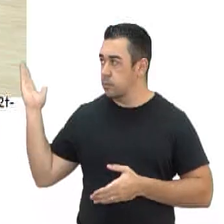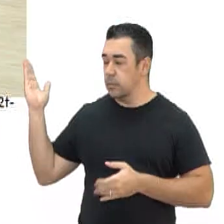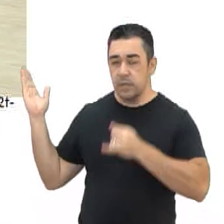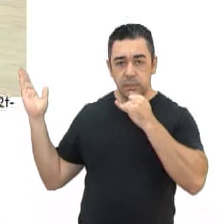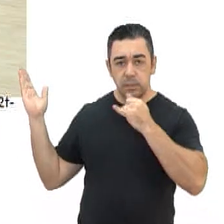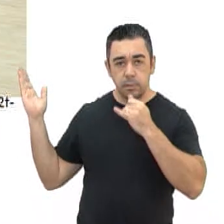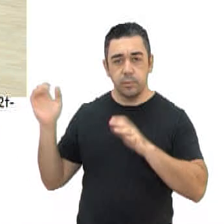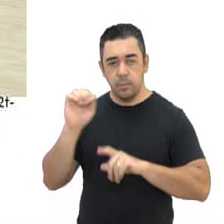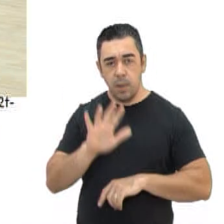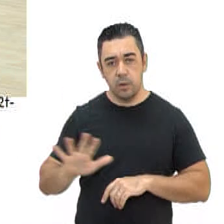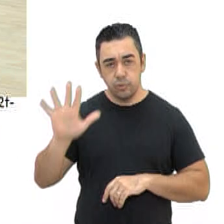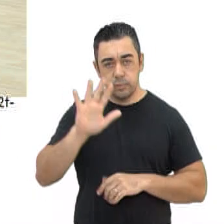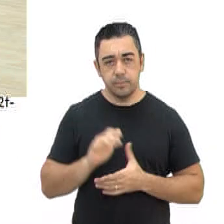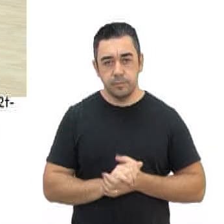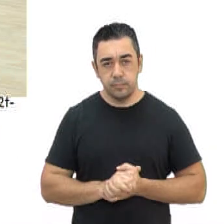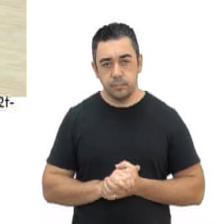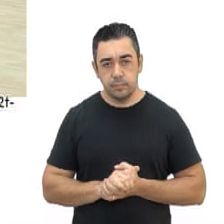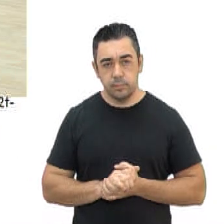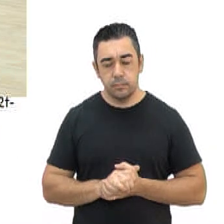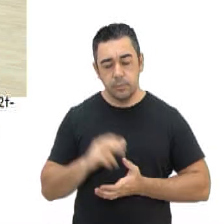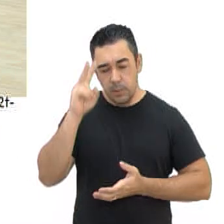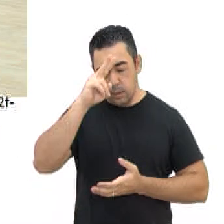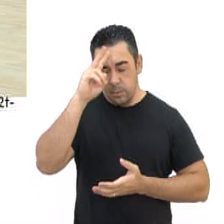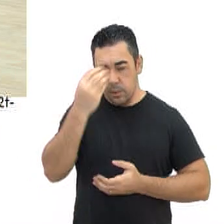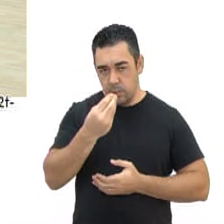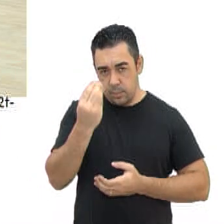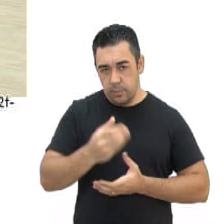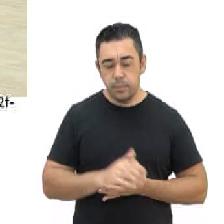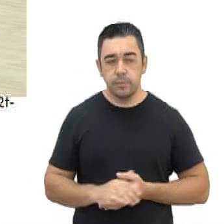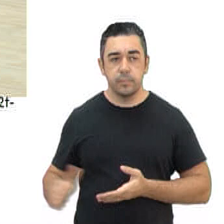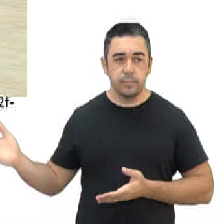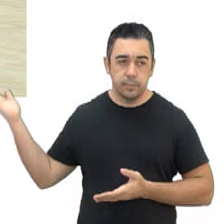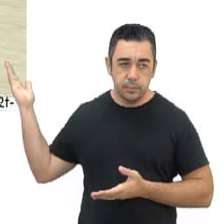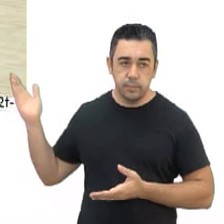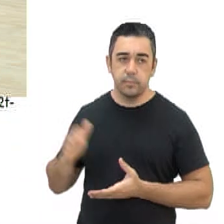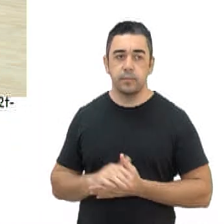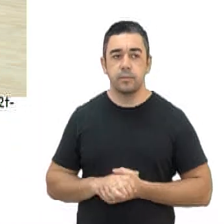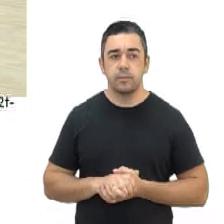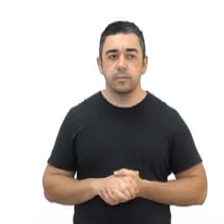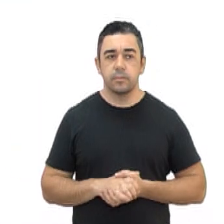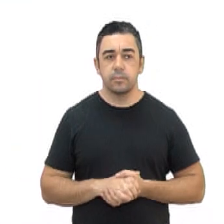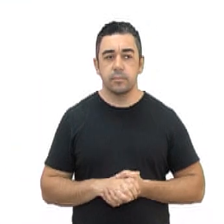Mais uma imagem para relembrarmos.